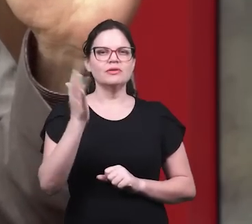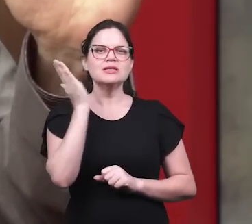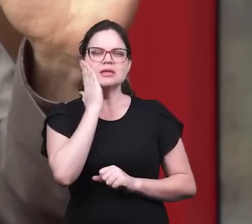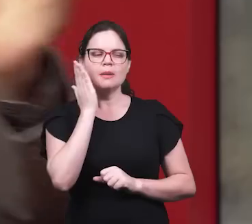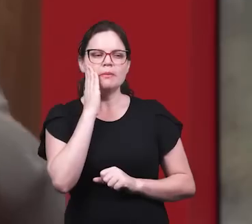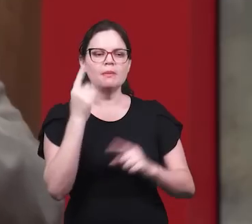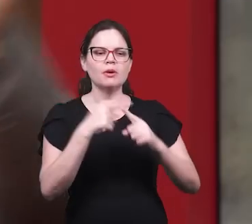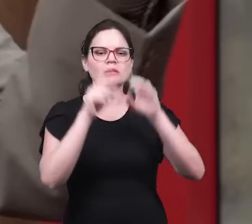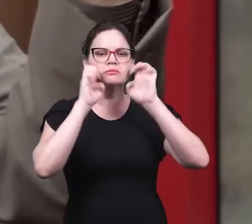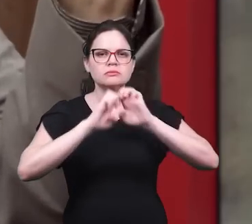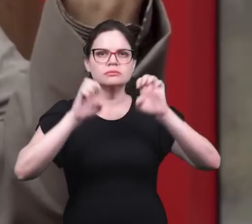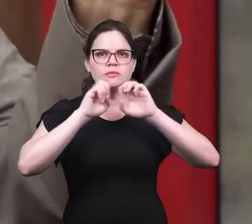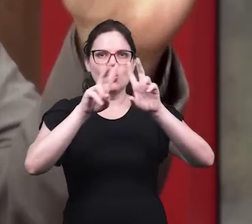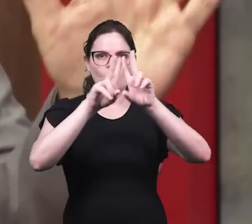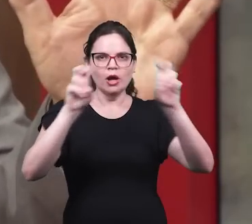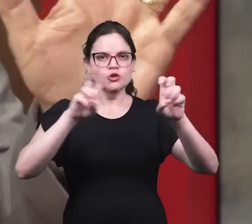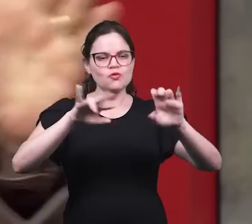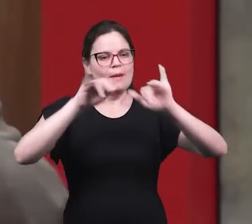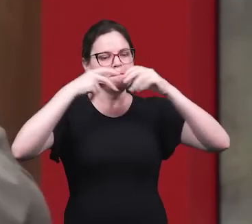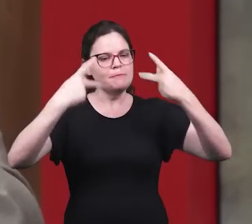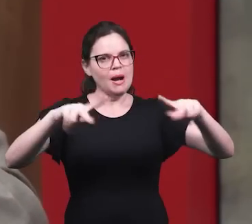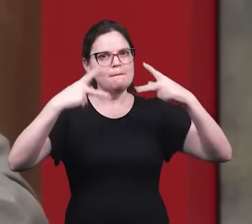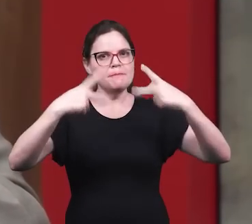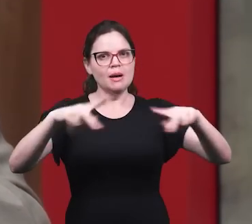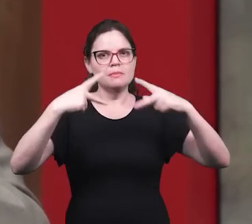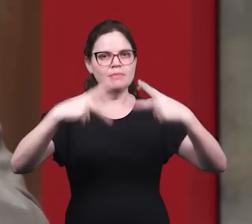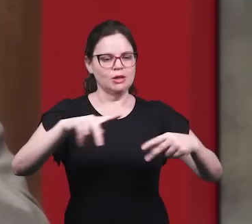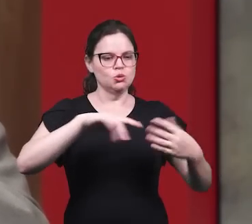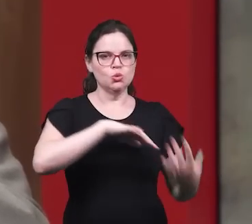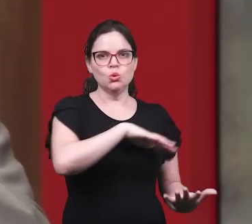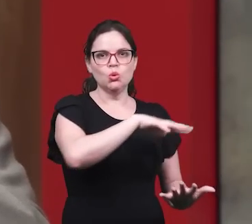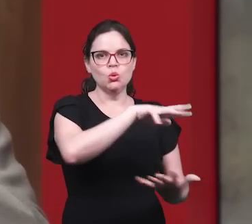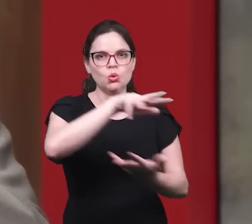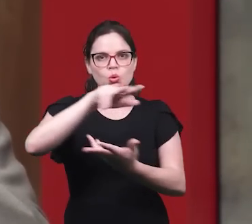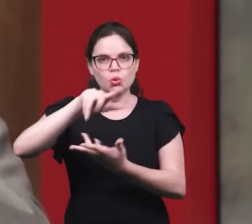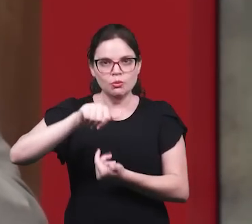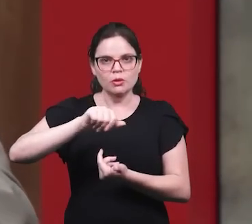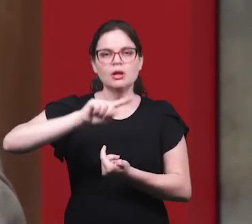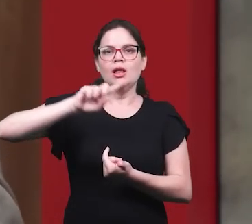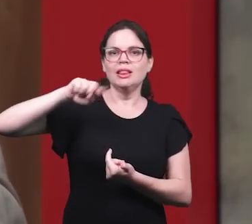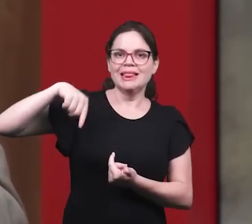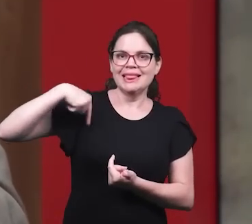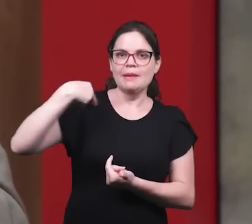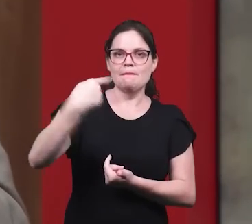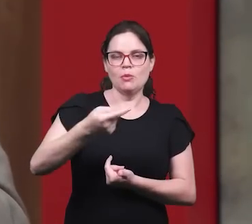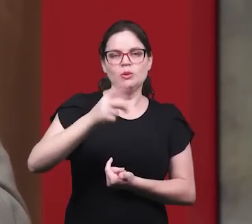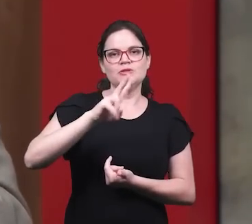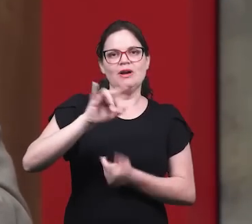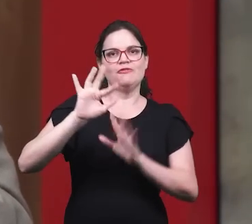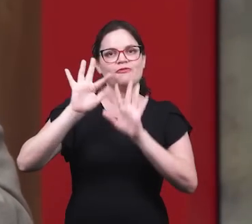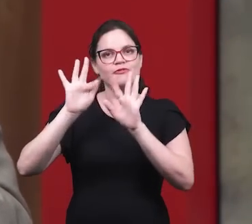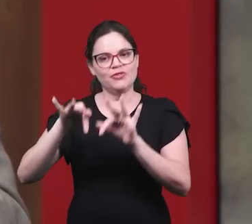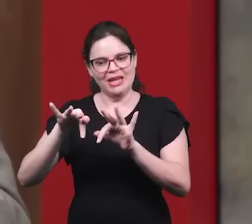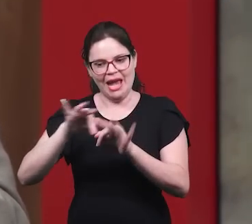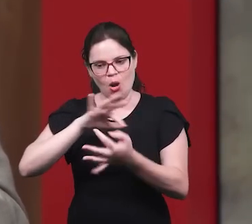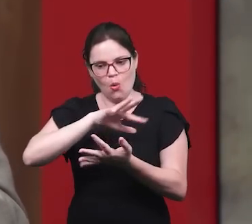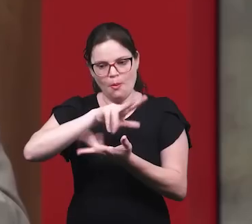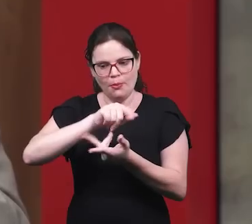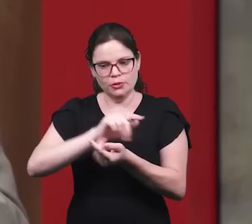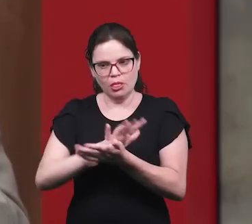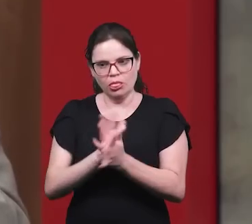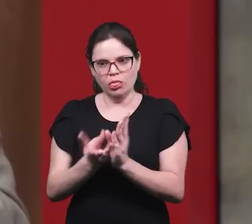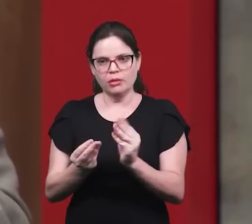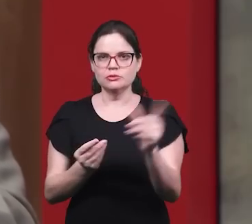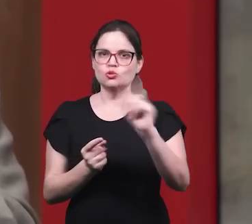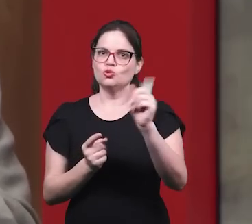mundo para testemunho e então virá o fim. Esse fim não é o fim do mundo. Esse fim, em primeiro lugar, é o fim